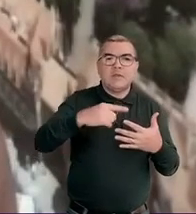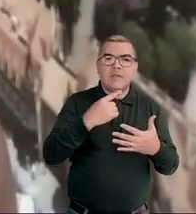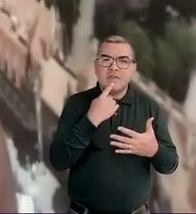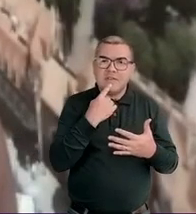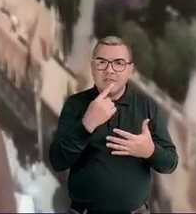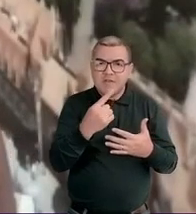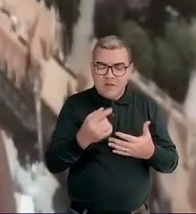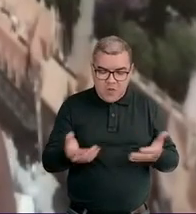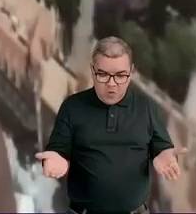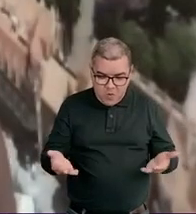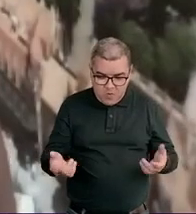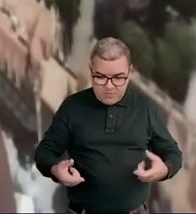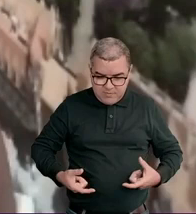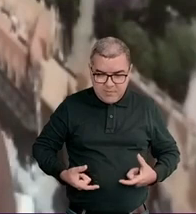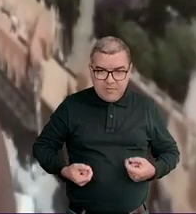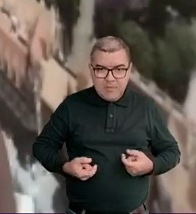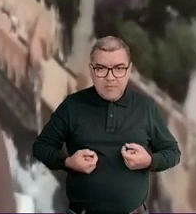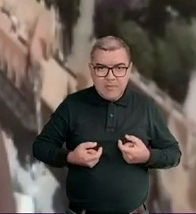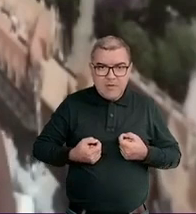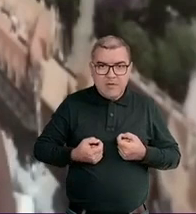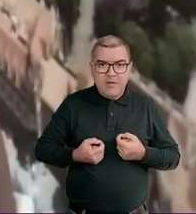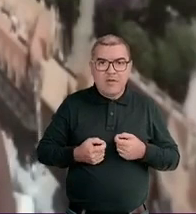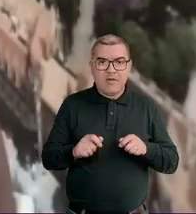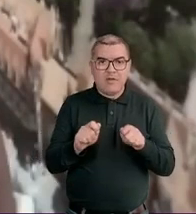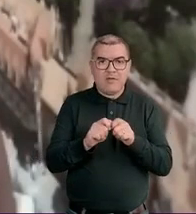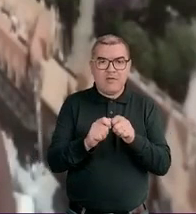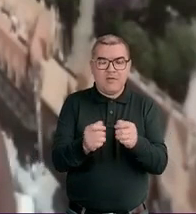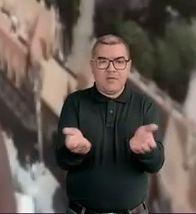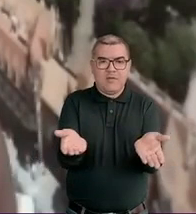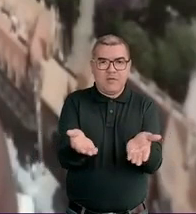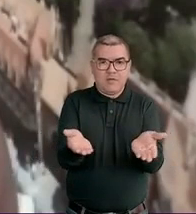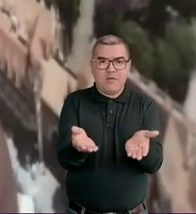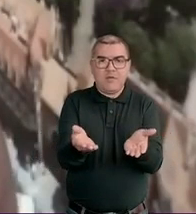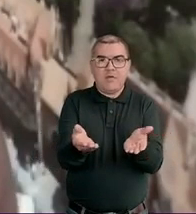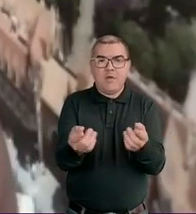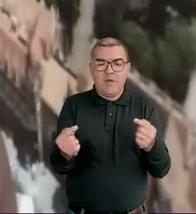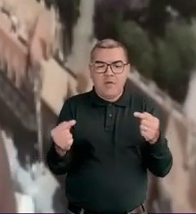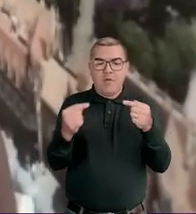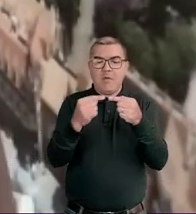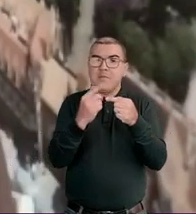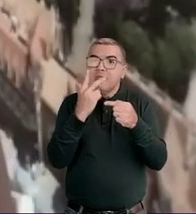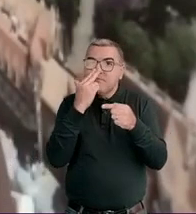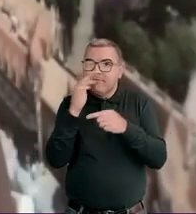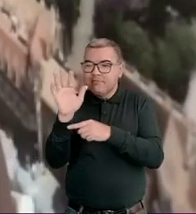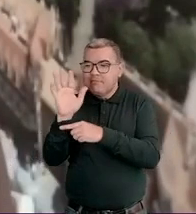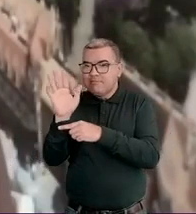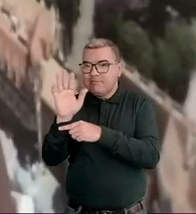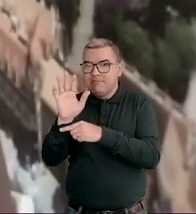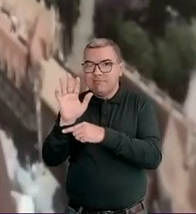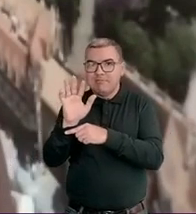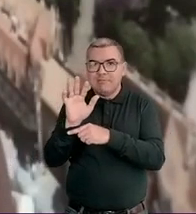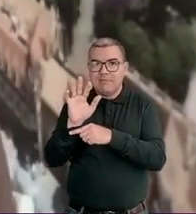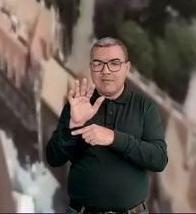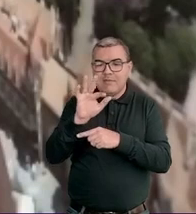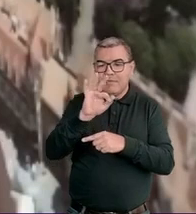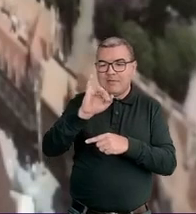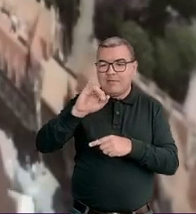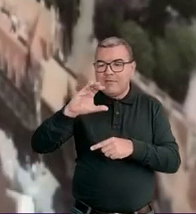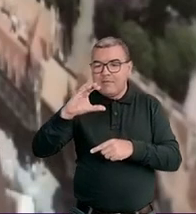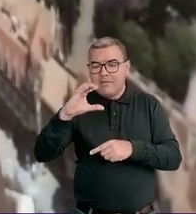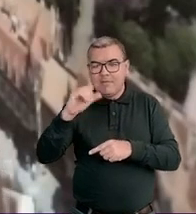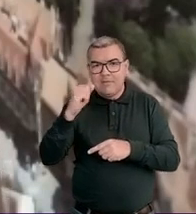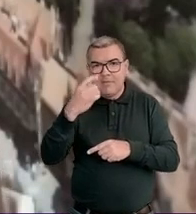oncohematologia hoje se assemelha muito à ficção científica. E aqui não é